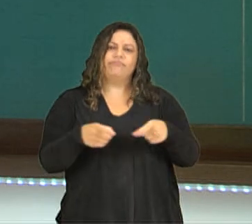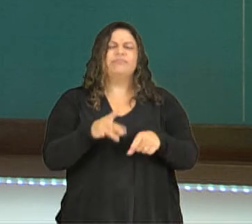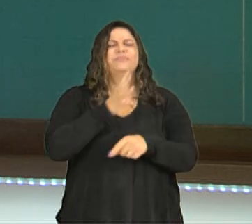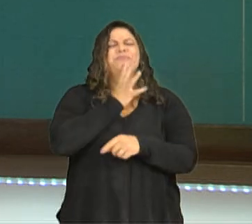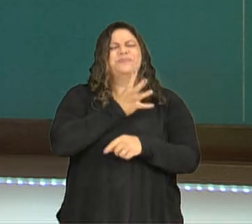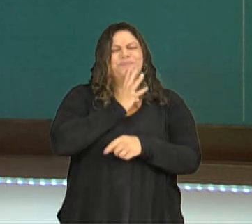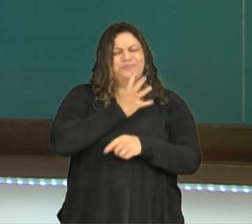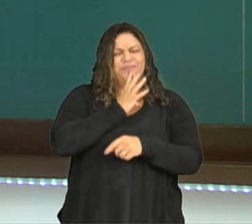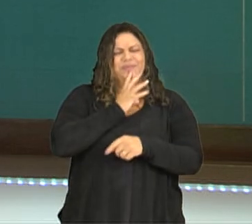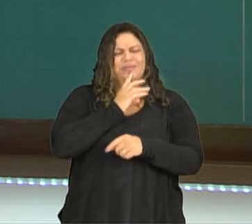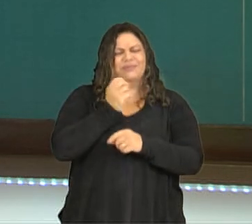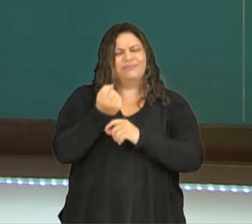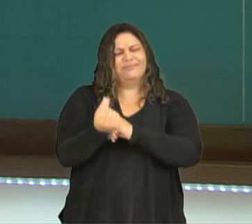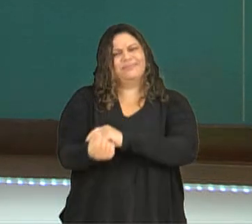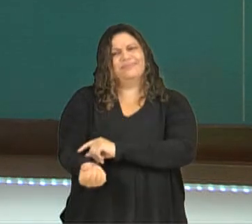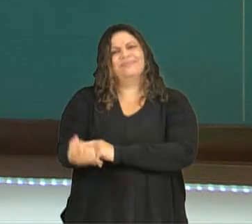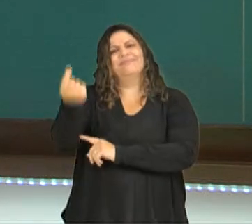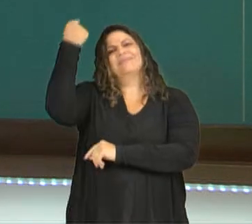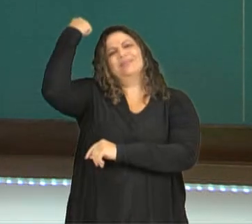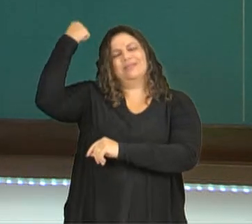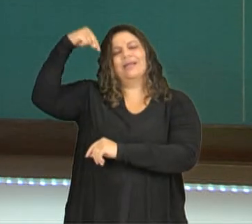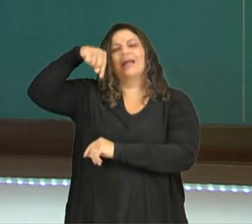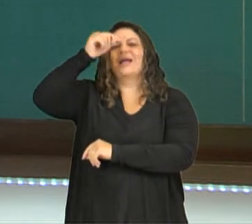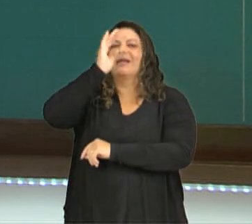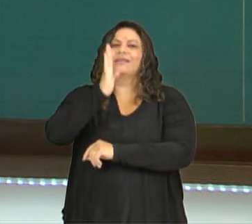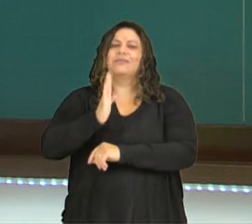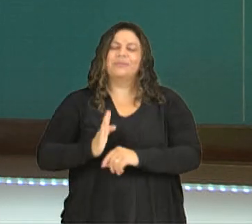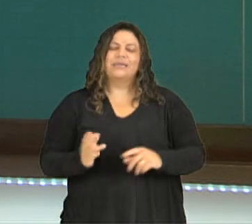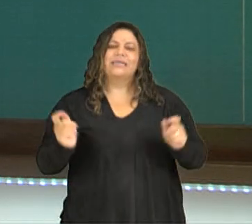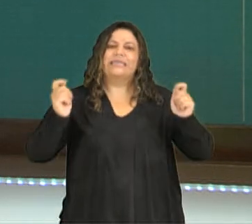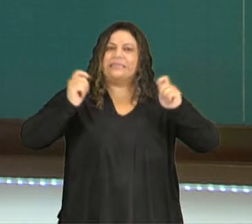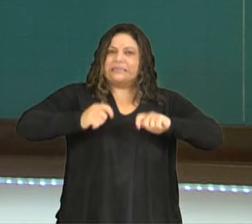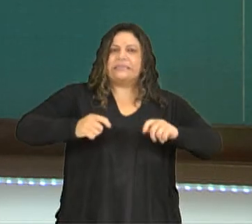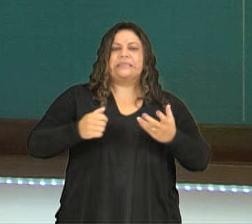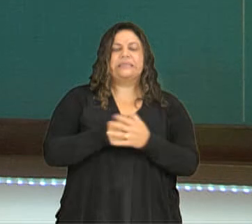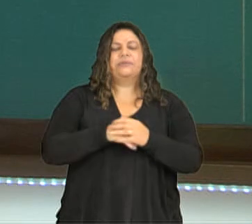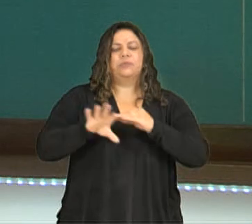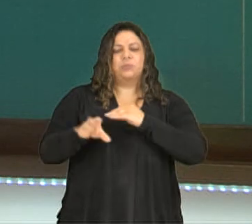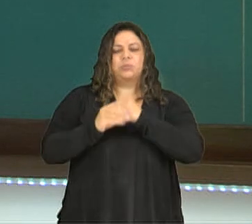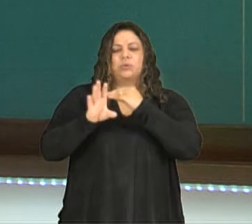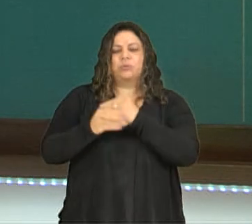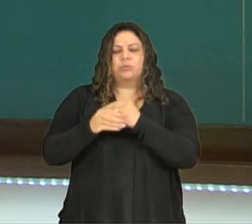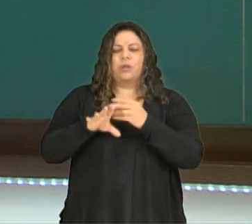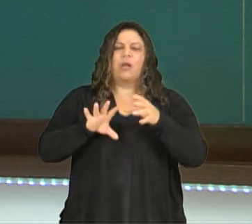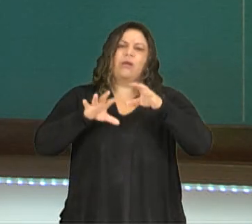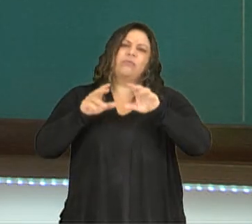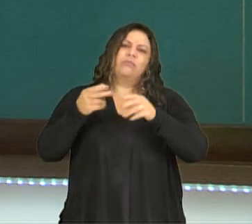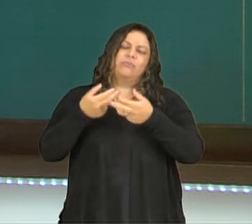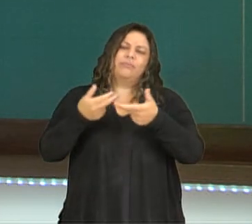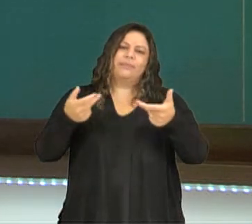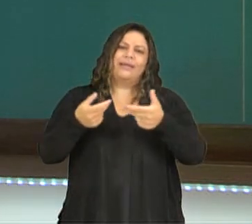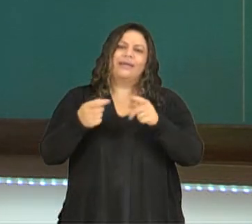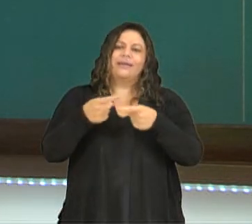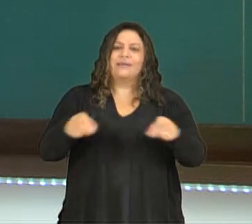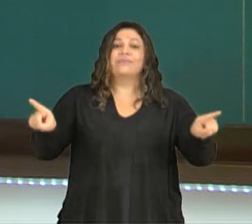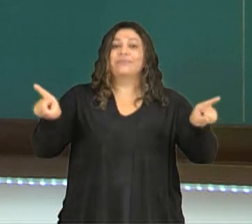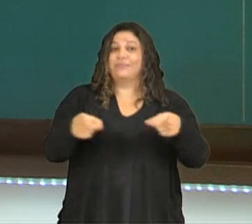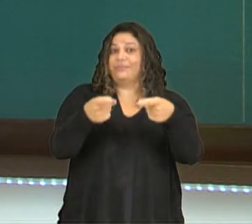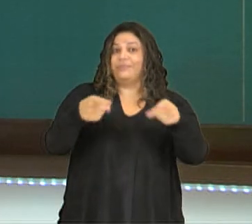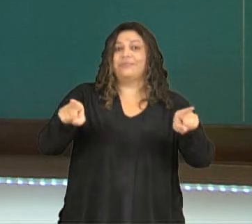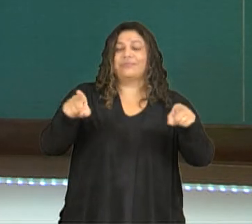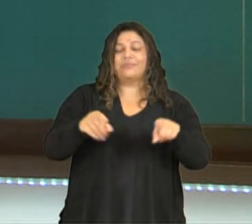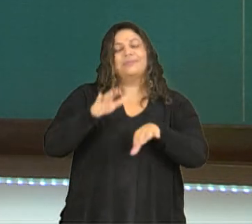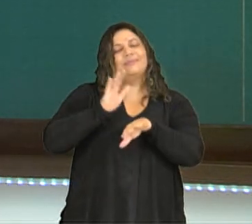antigamente aqui no Brasil e a polca contribuiu para essa formação musical. Como a gente pode ver, mais